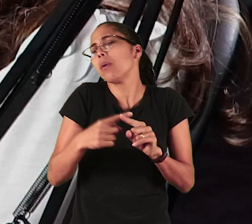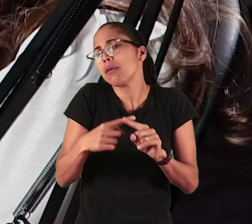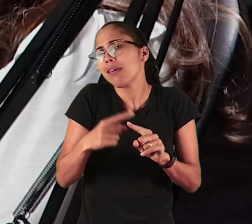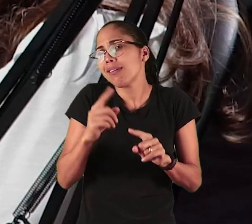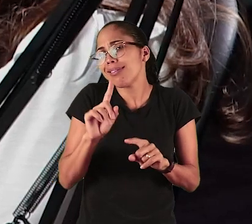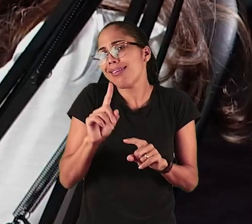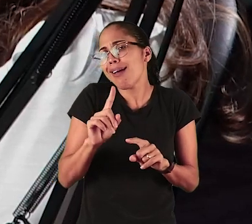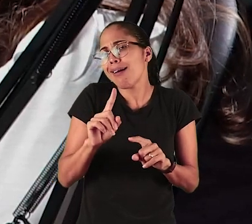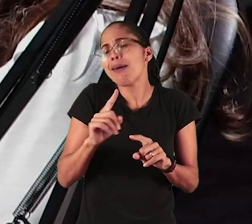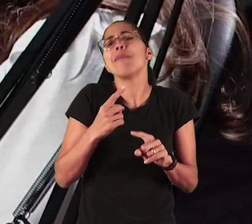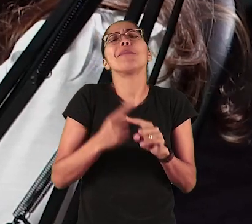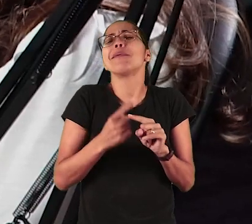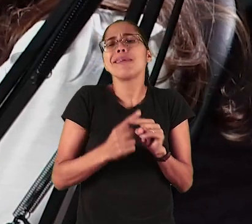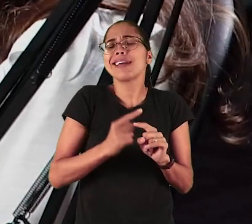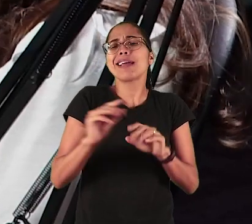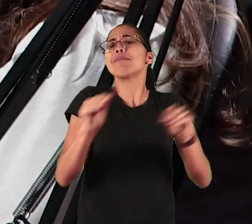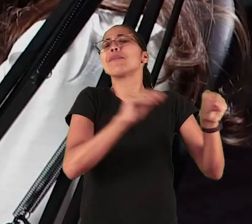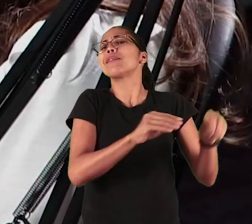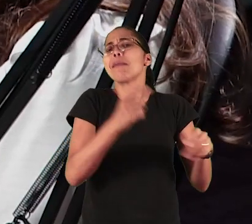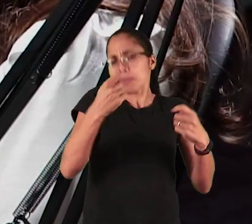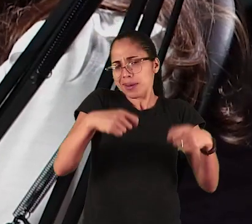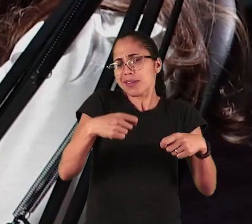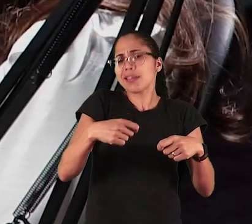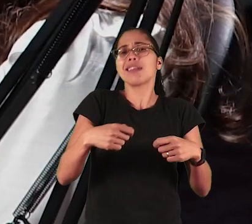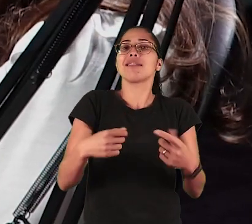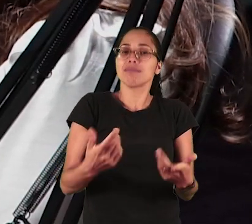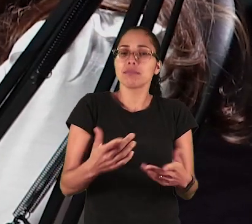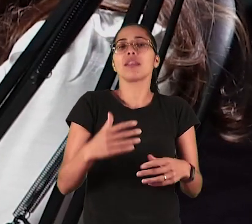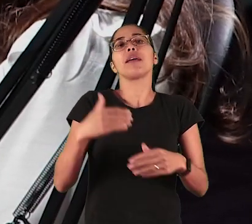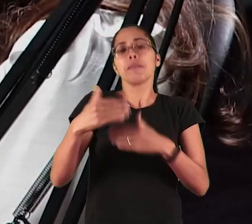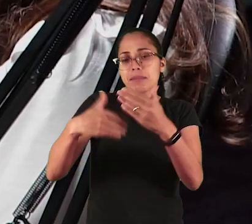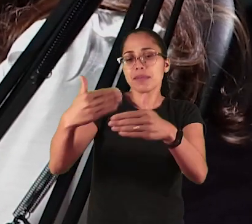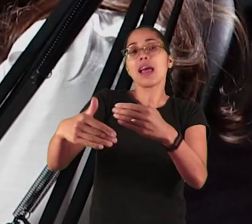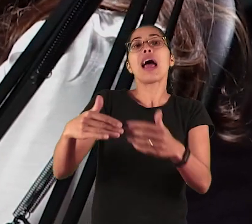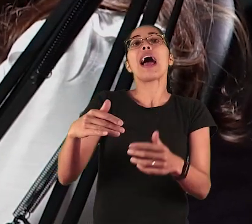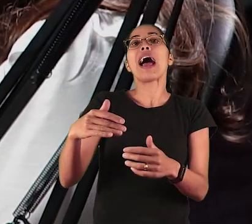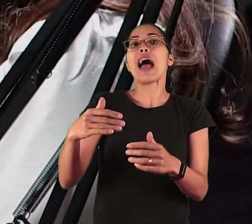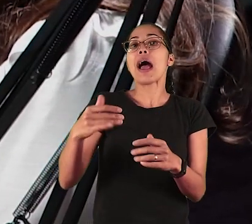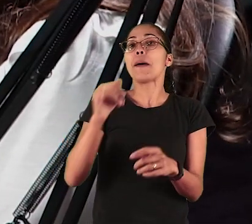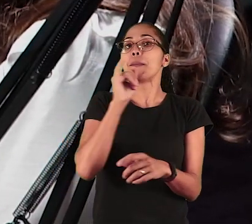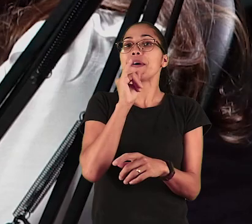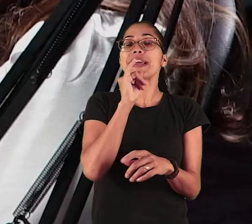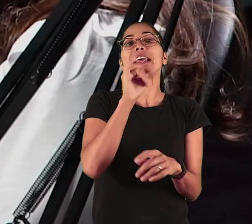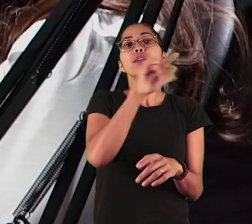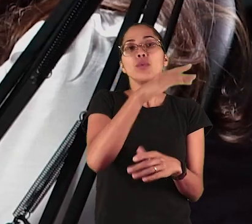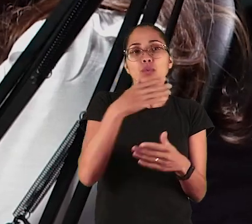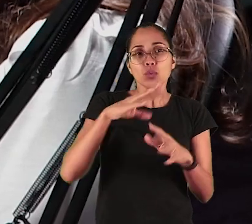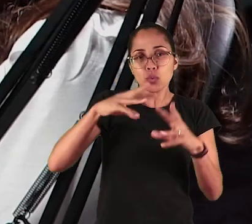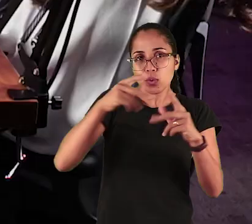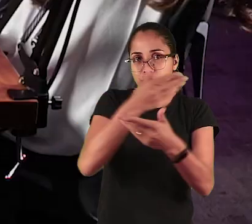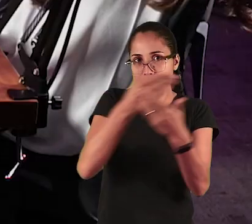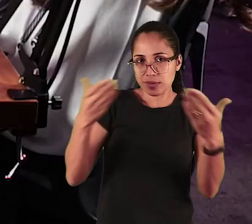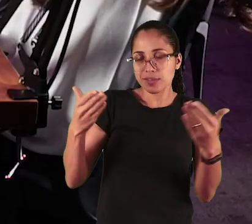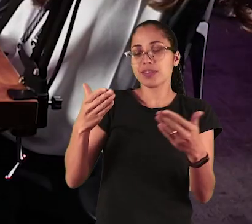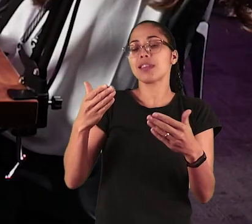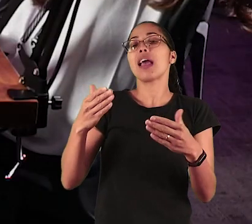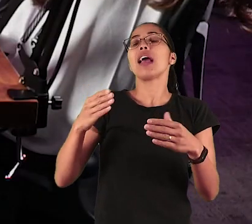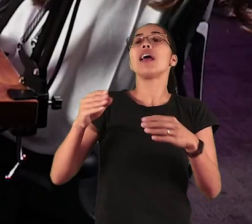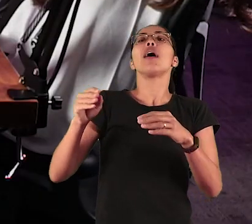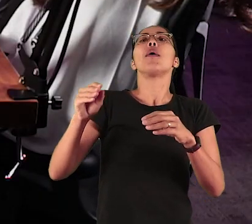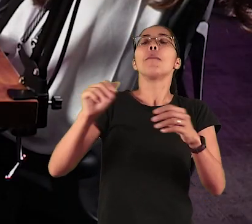mudar de lado então acho que esse é um ponto que a gente pode falar e como que foi isso para vocês ao longo de todas as mudanças todos aqui passaram por algumas mudanças